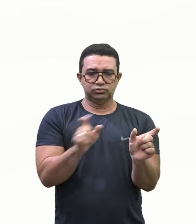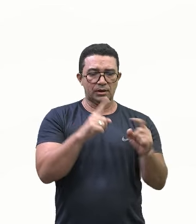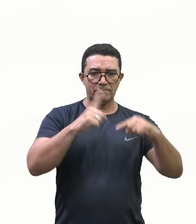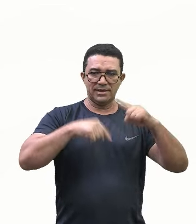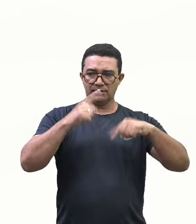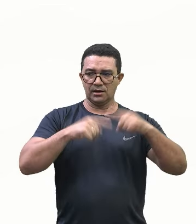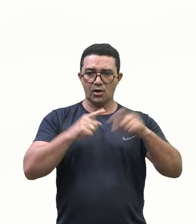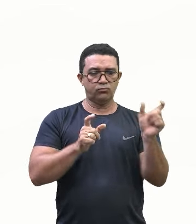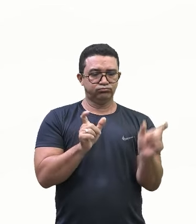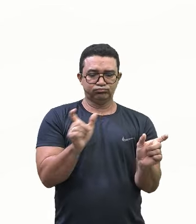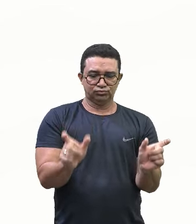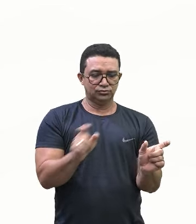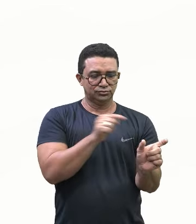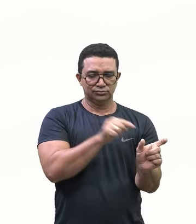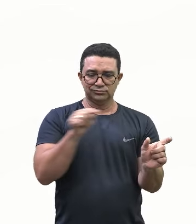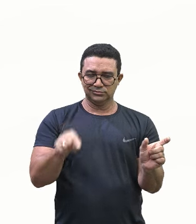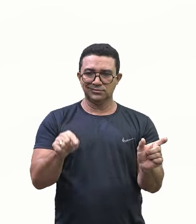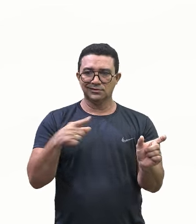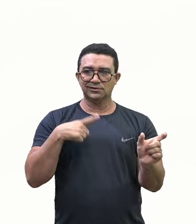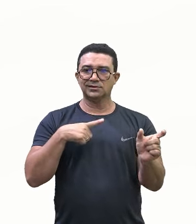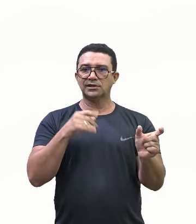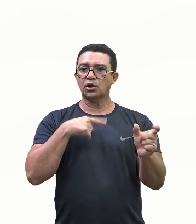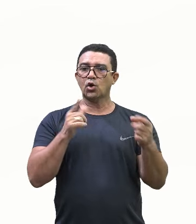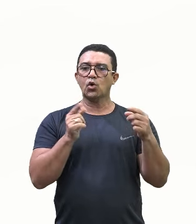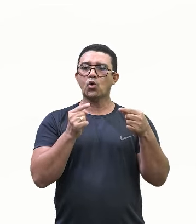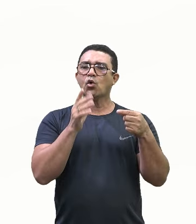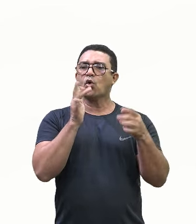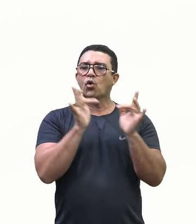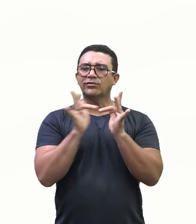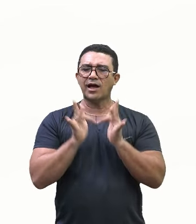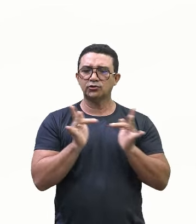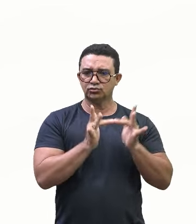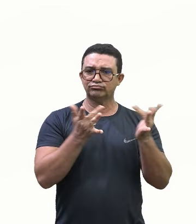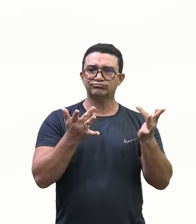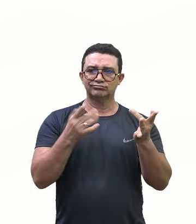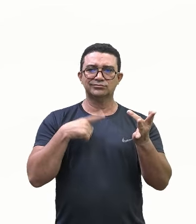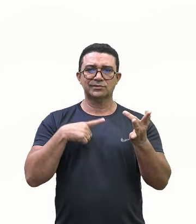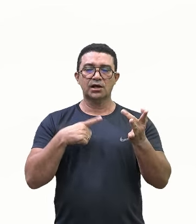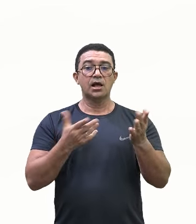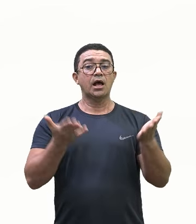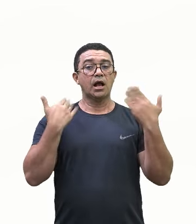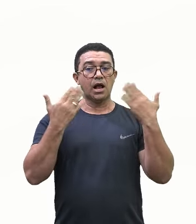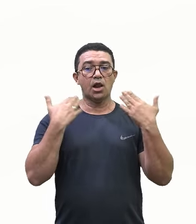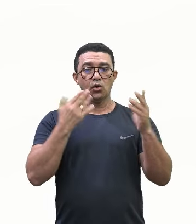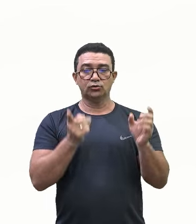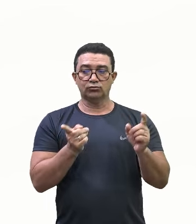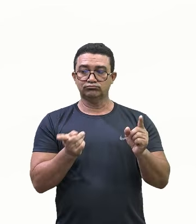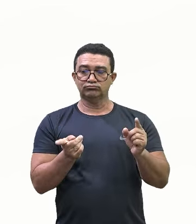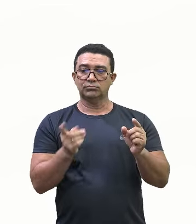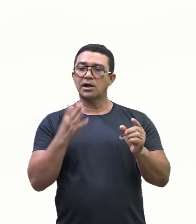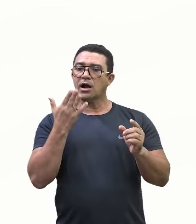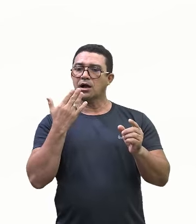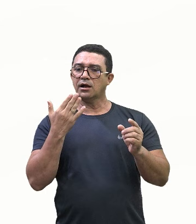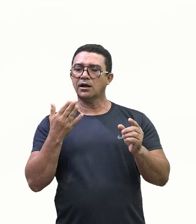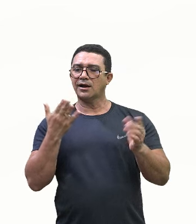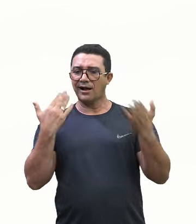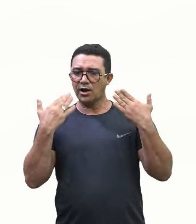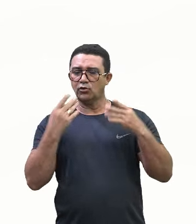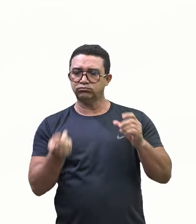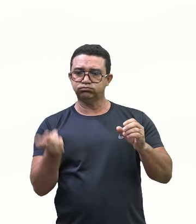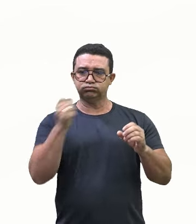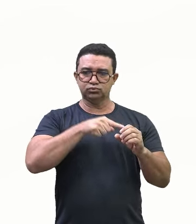objetos que vão ali entrar em contato e aí esse calor vai passar de um objeto para o